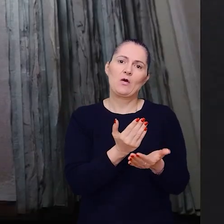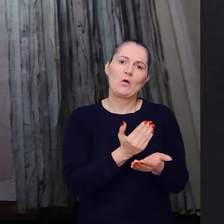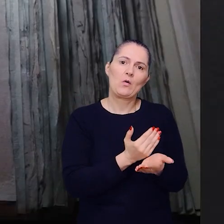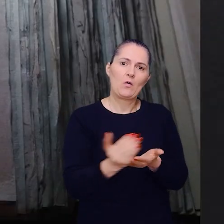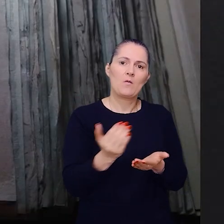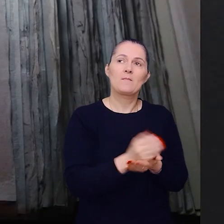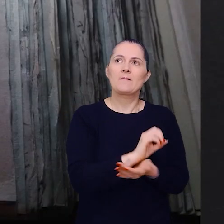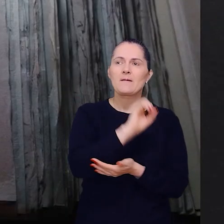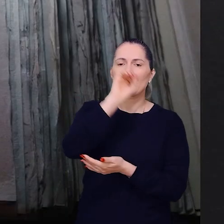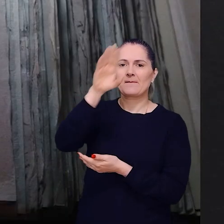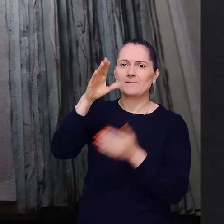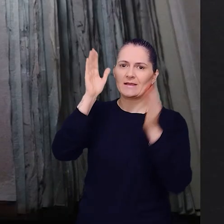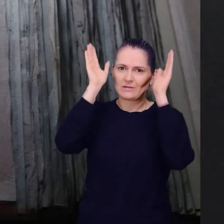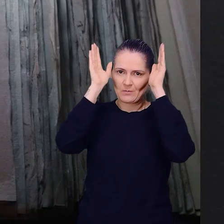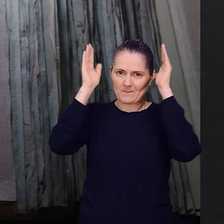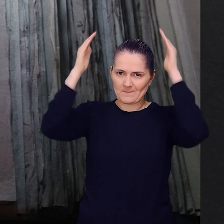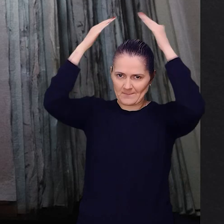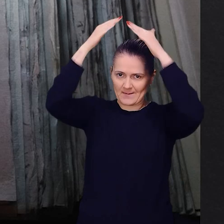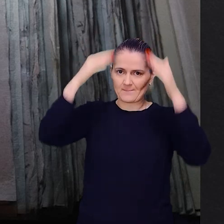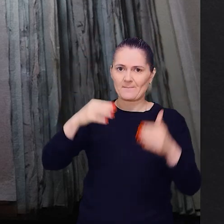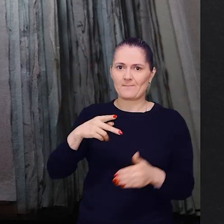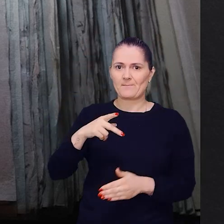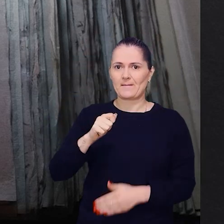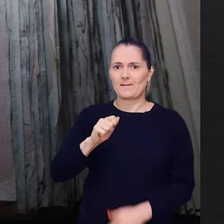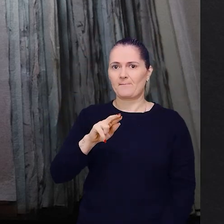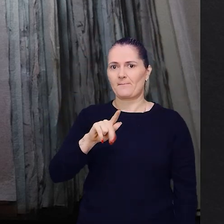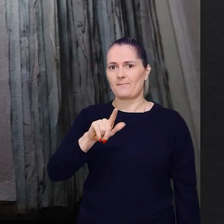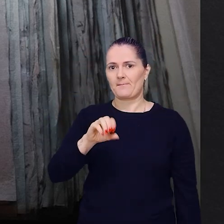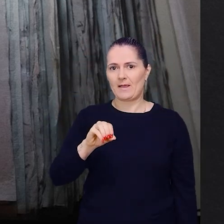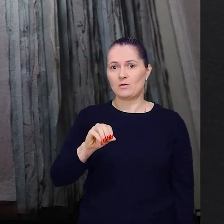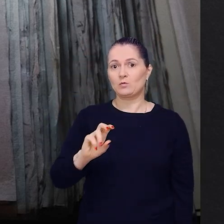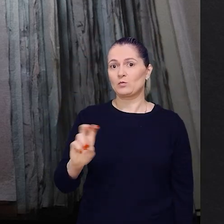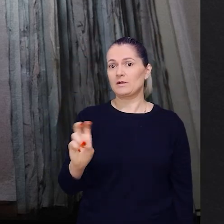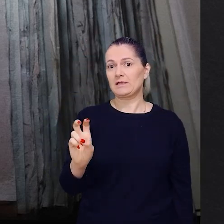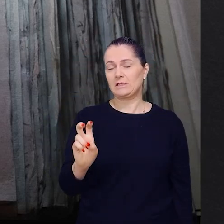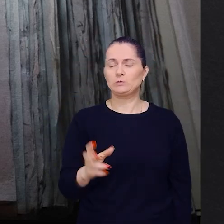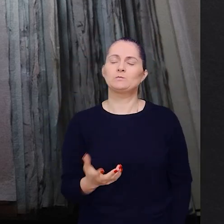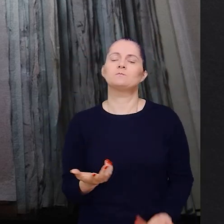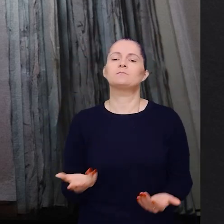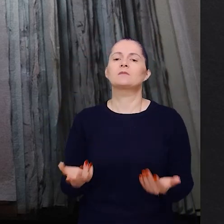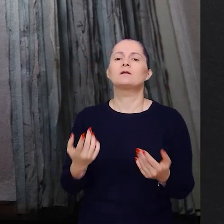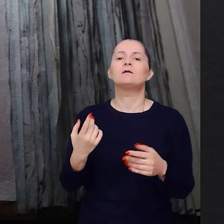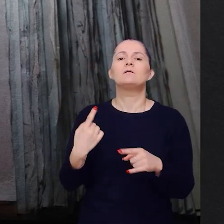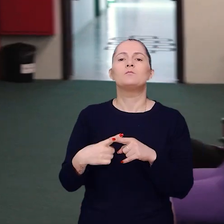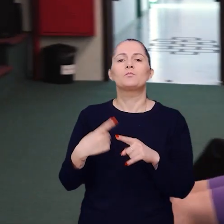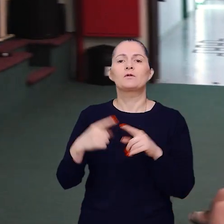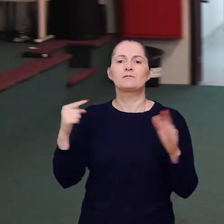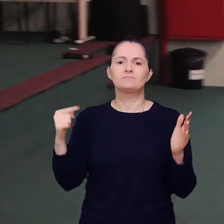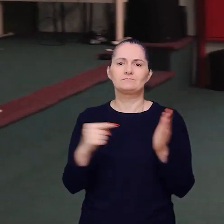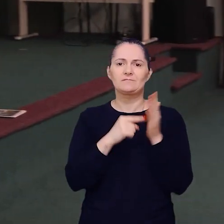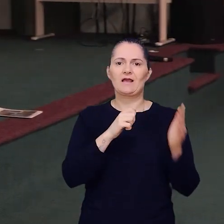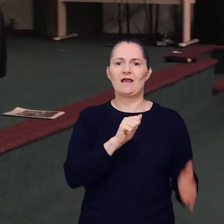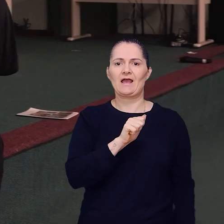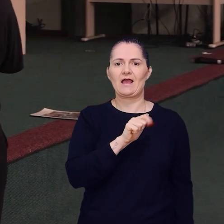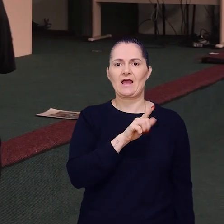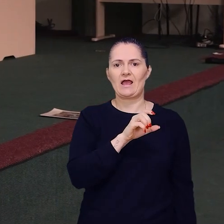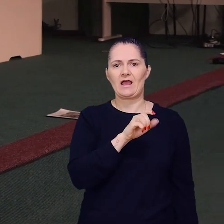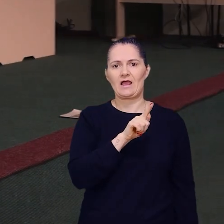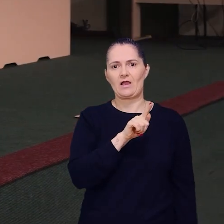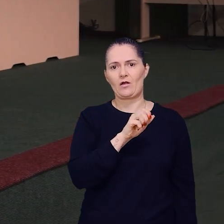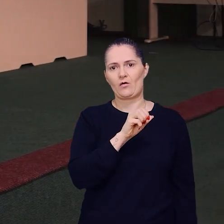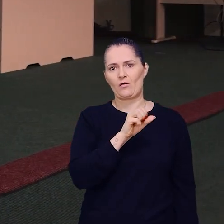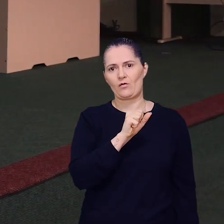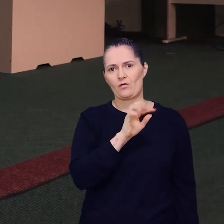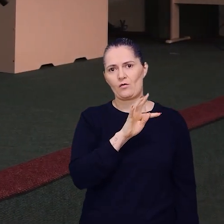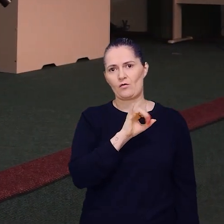processo-crime foi enviado ao Papa Paulo V. Foi enviada uma denúncia contra o Agostino Tassi, que era um outro